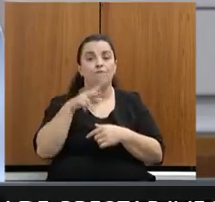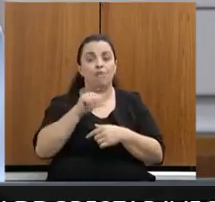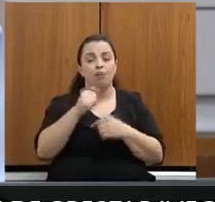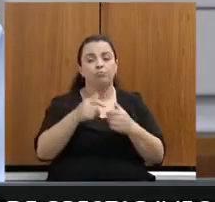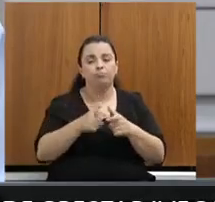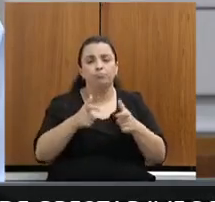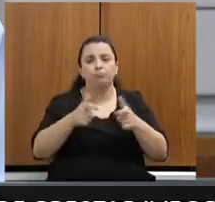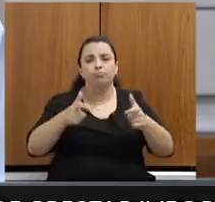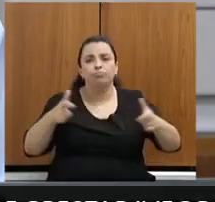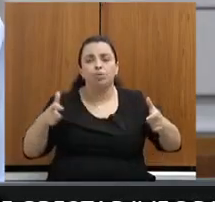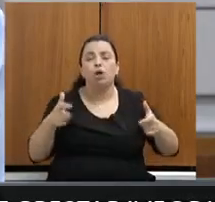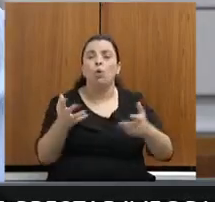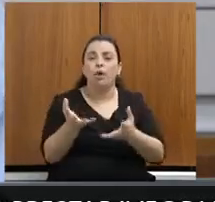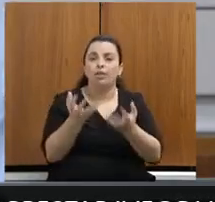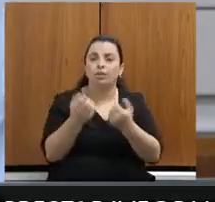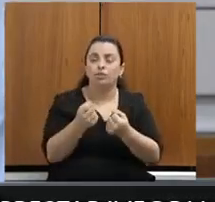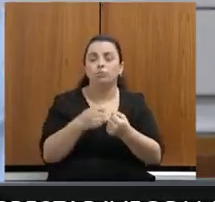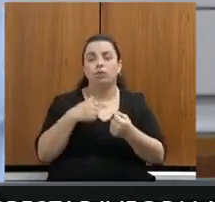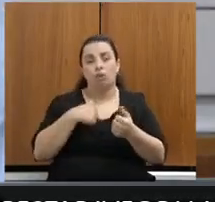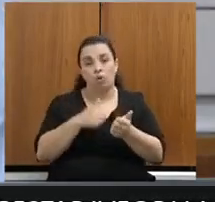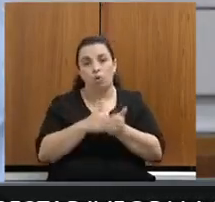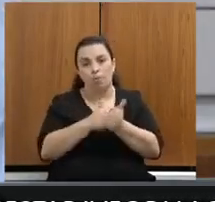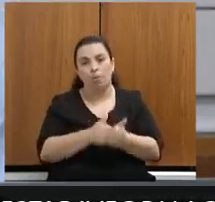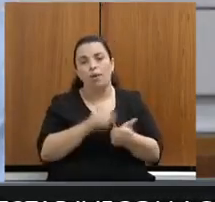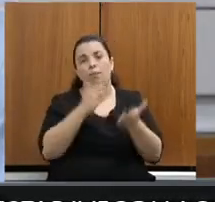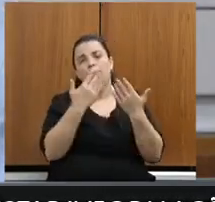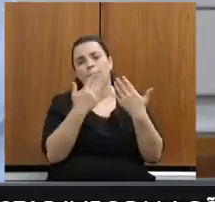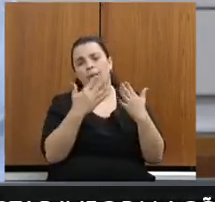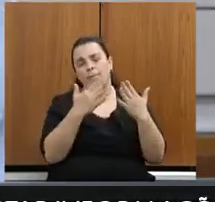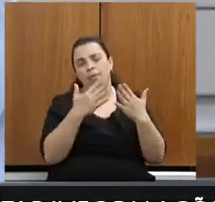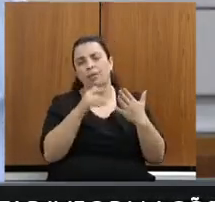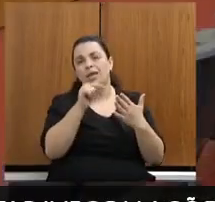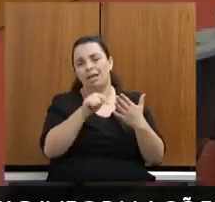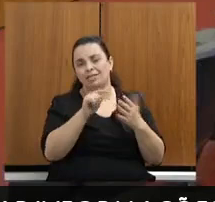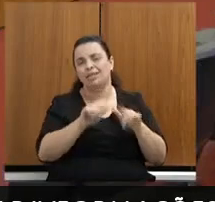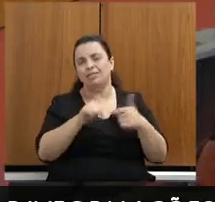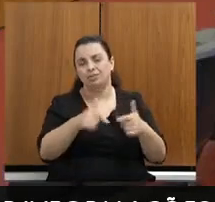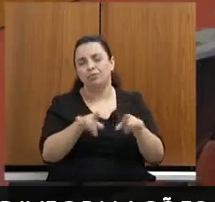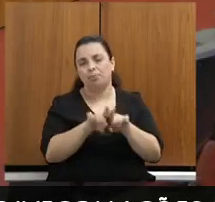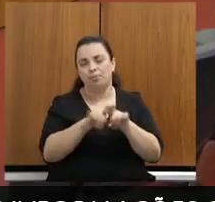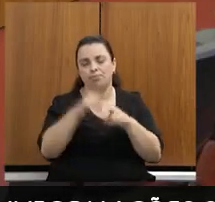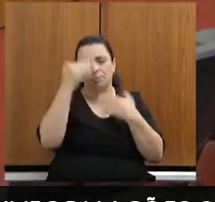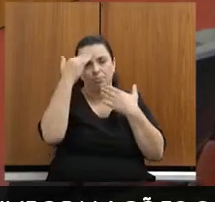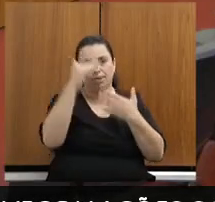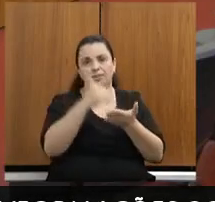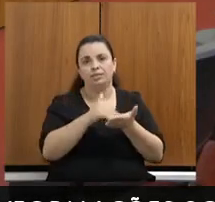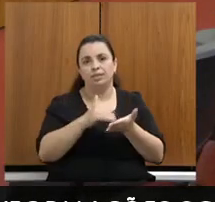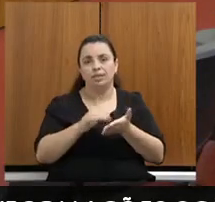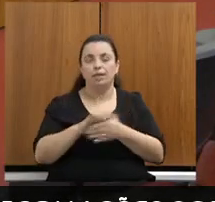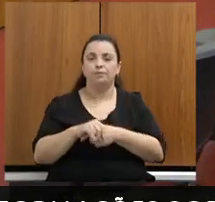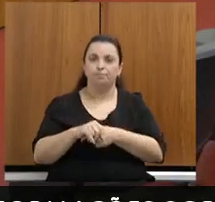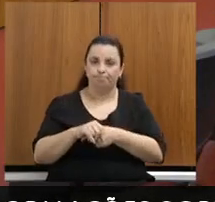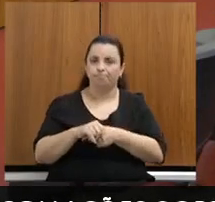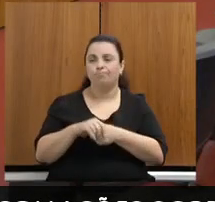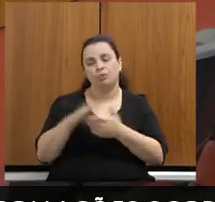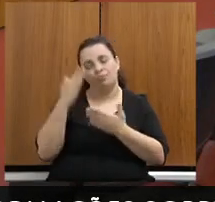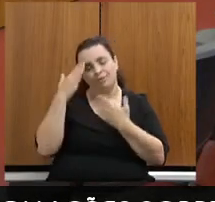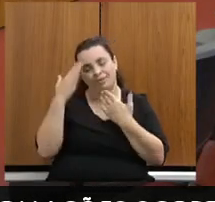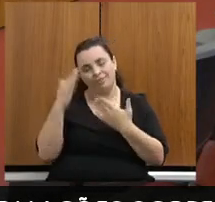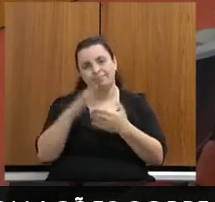isso muito de perto então parabenizar a secretaria por essa ação também obrigado secretário Obrigado